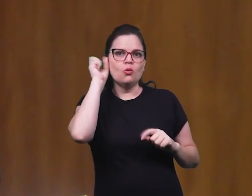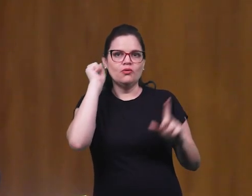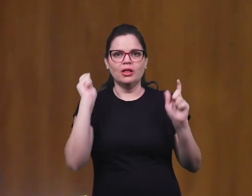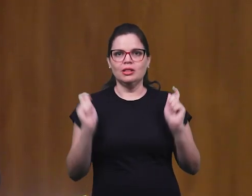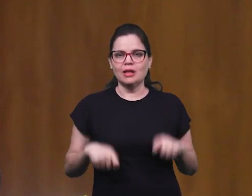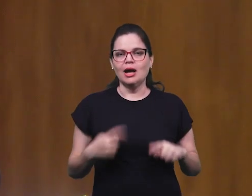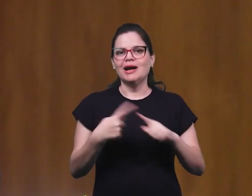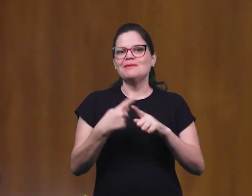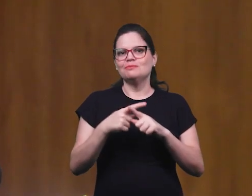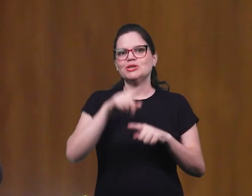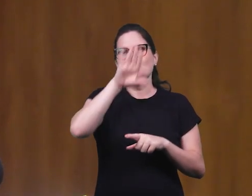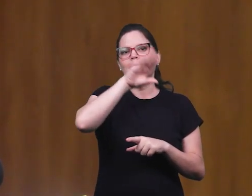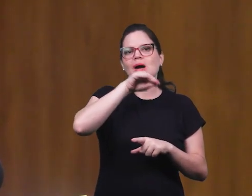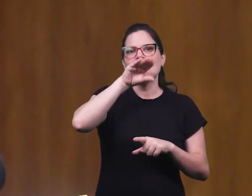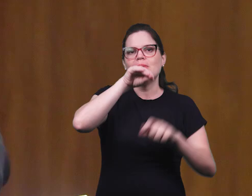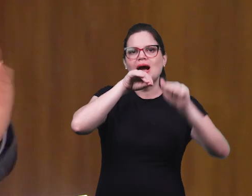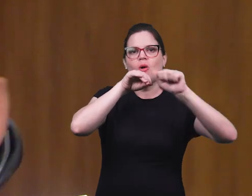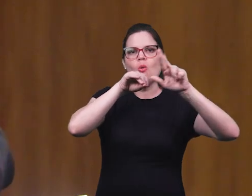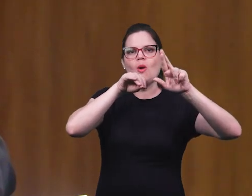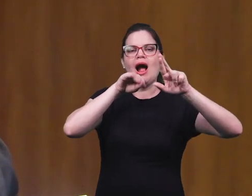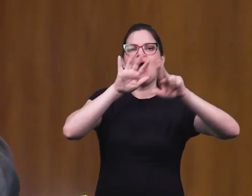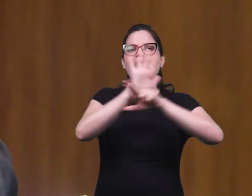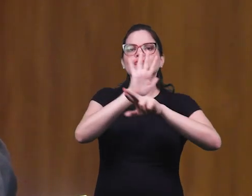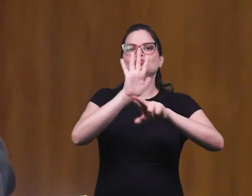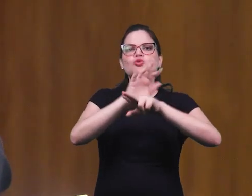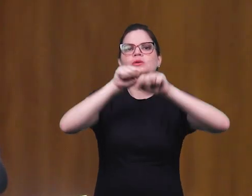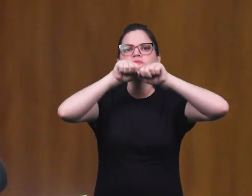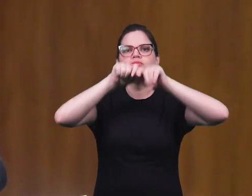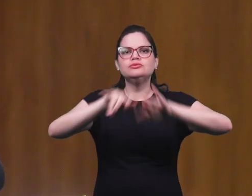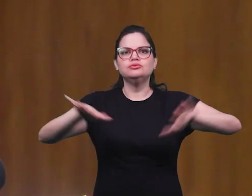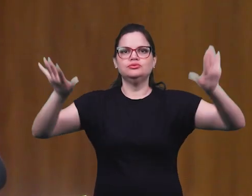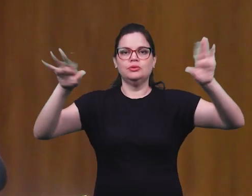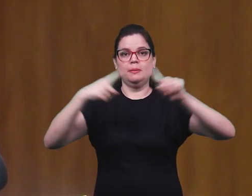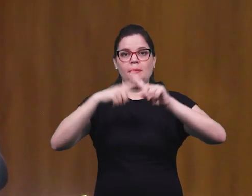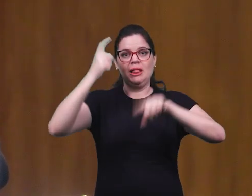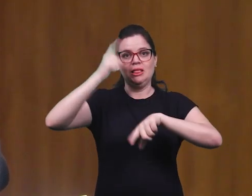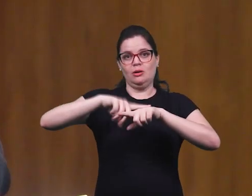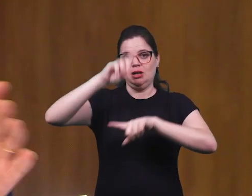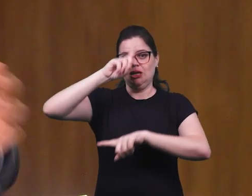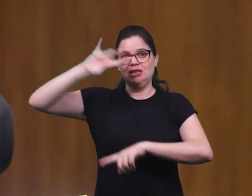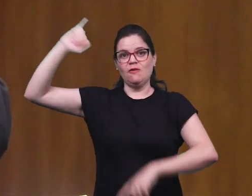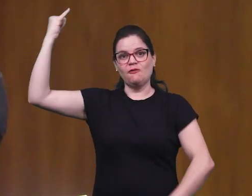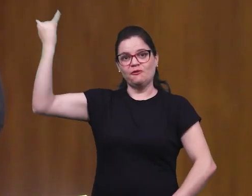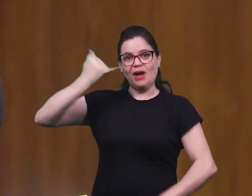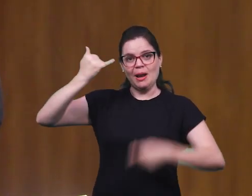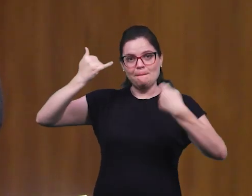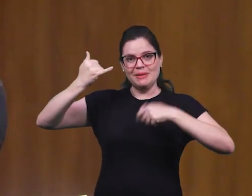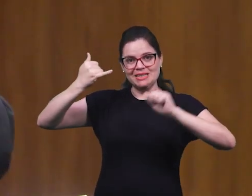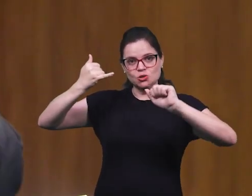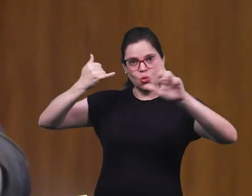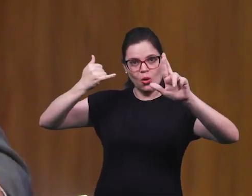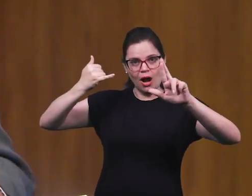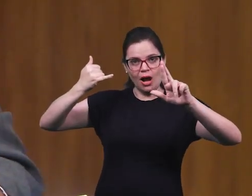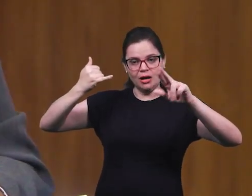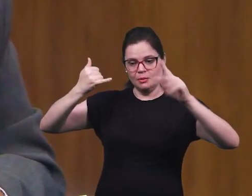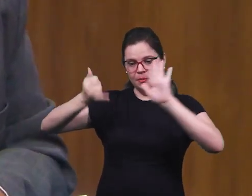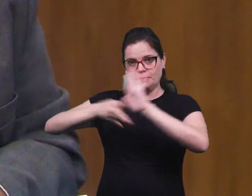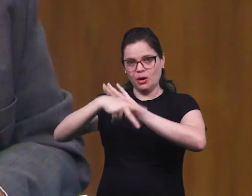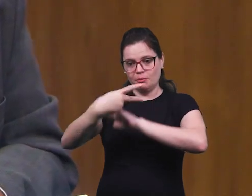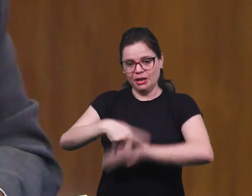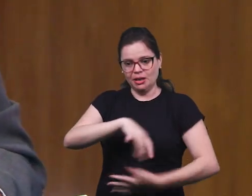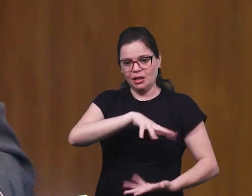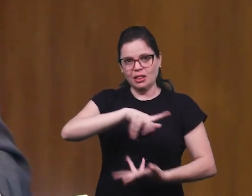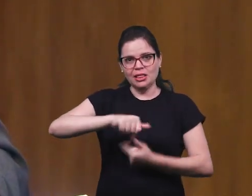propagando as ondas sonoras. Mas quando Deus ele fala, ele não precisa disso. Por isso que, por exemplo, os nossos